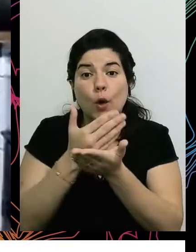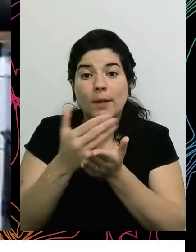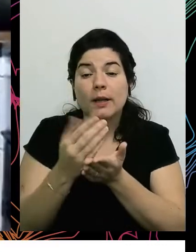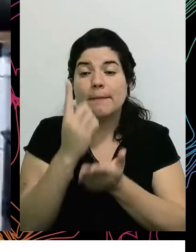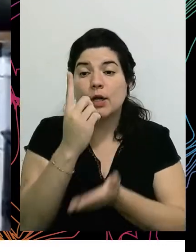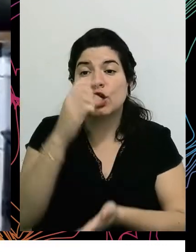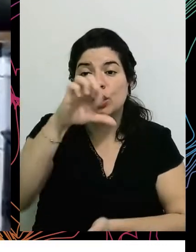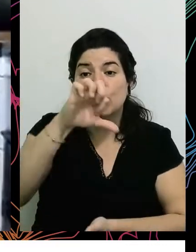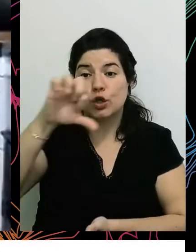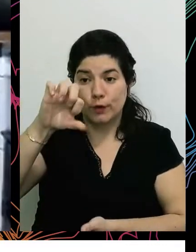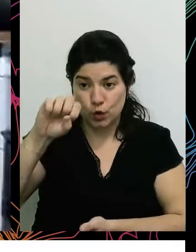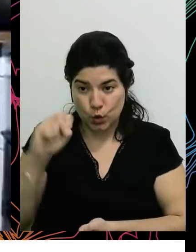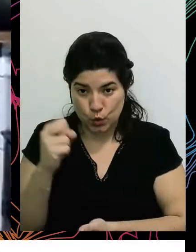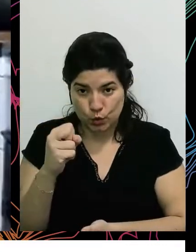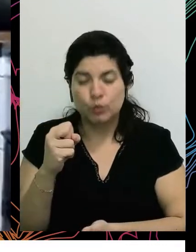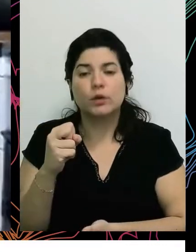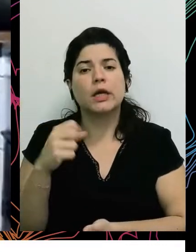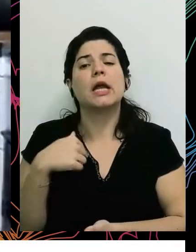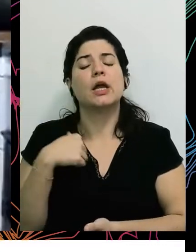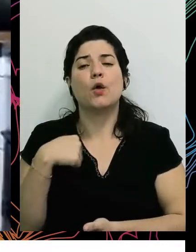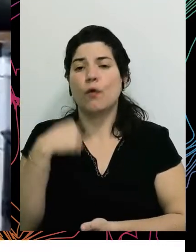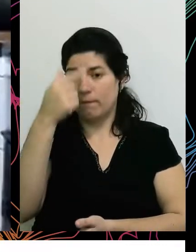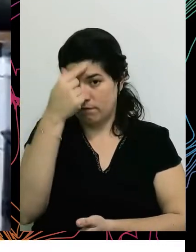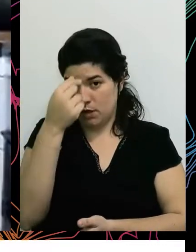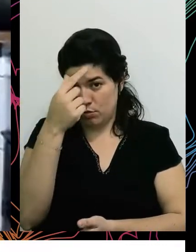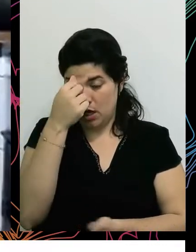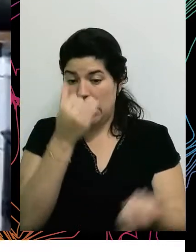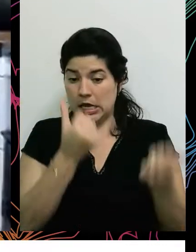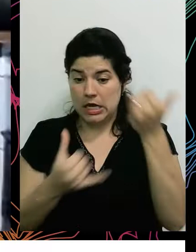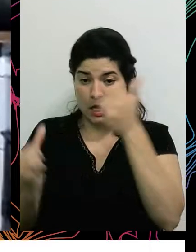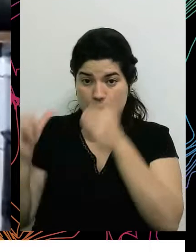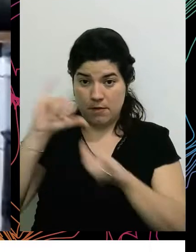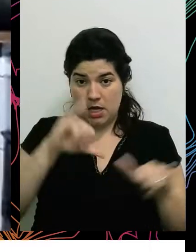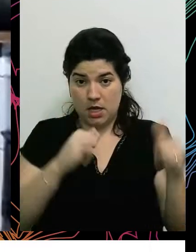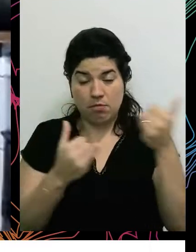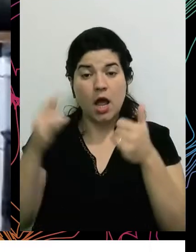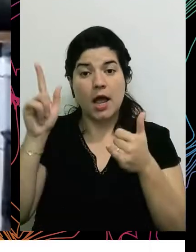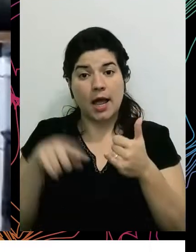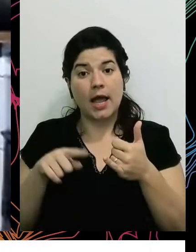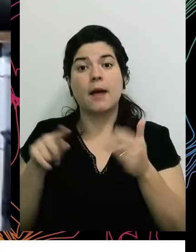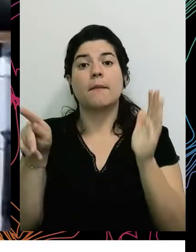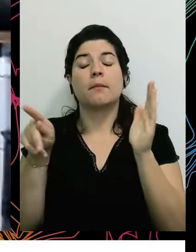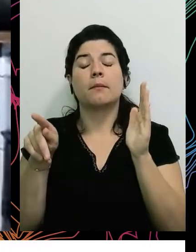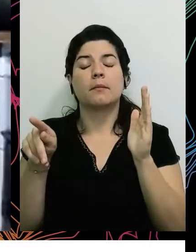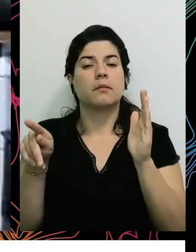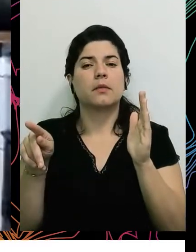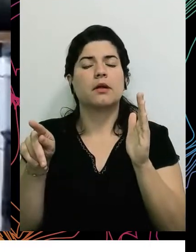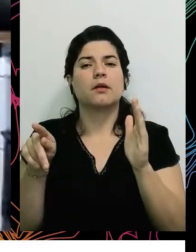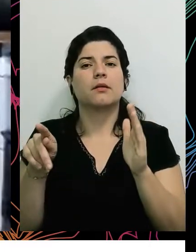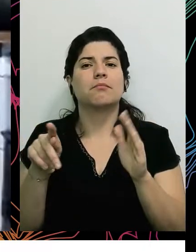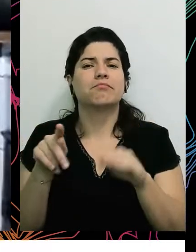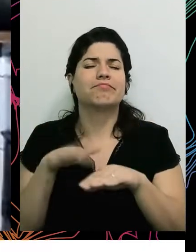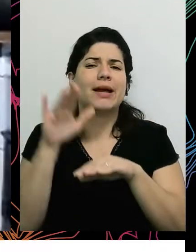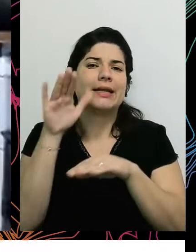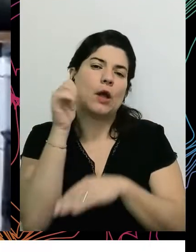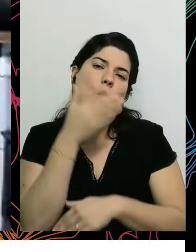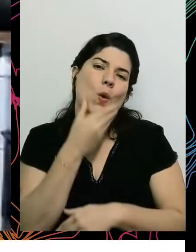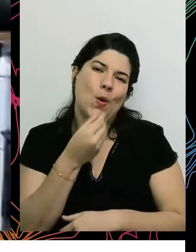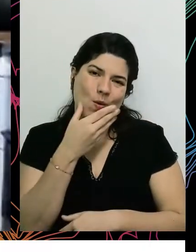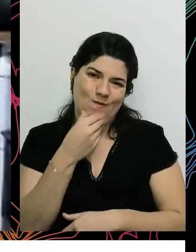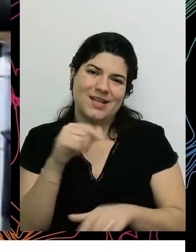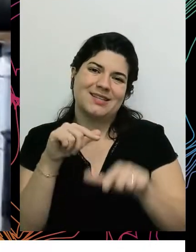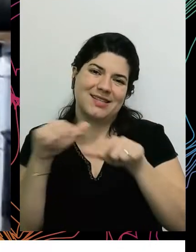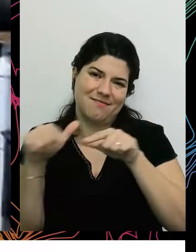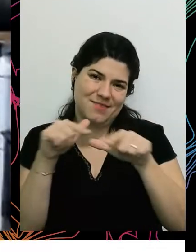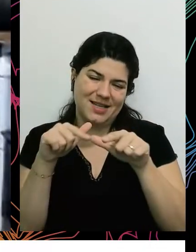1998, quando eu fazia faculdade de Química, que também era um universo muito mais masculino, digamos assim,